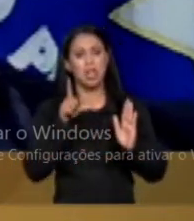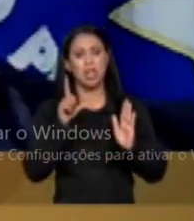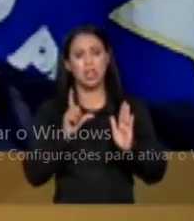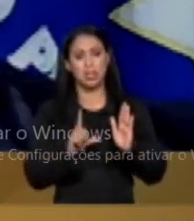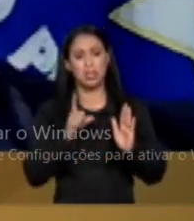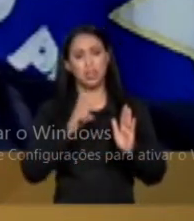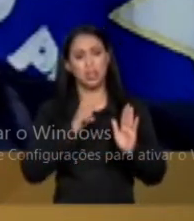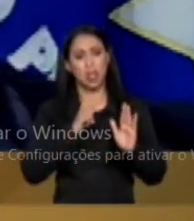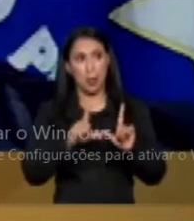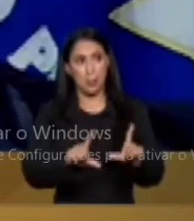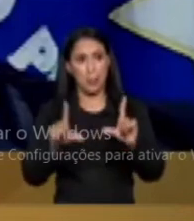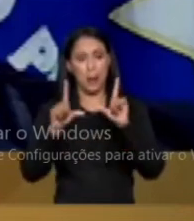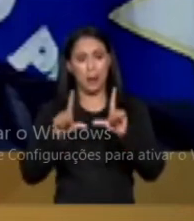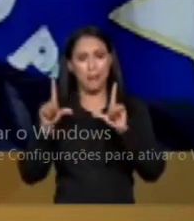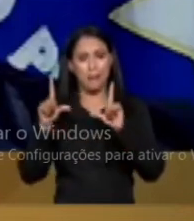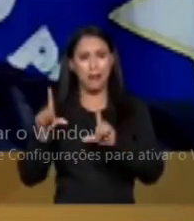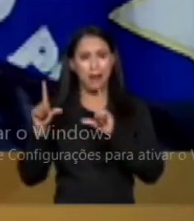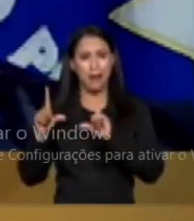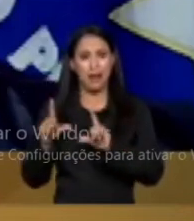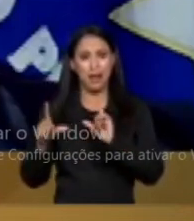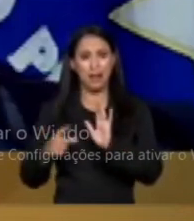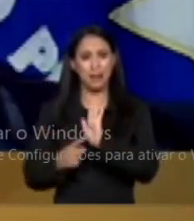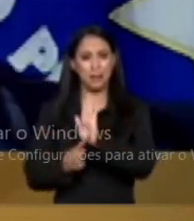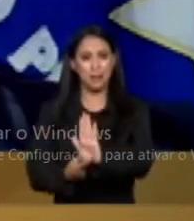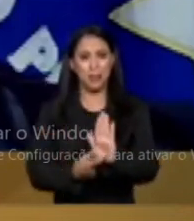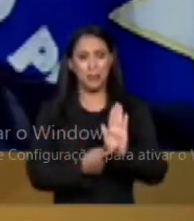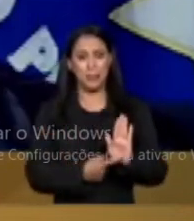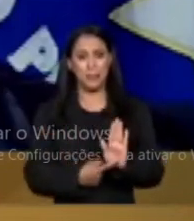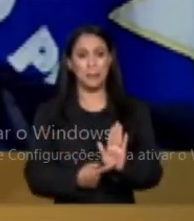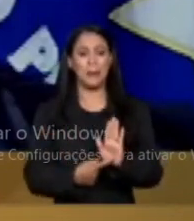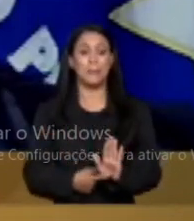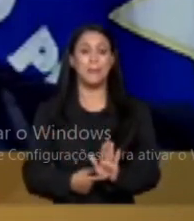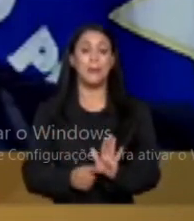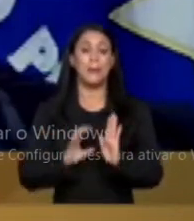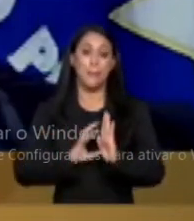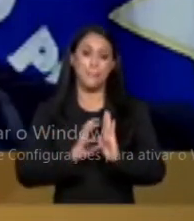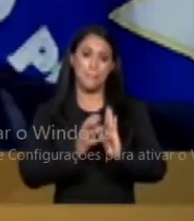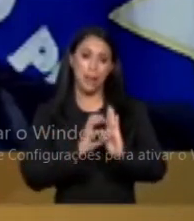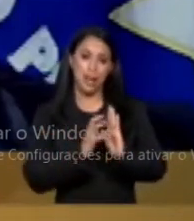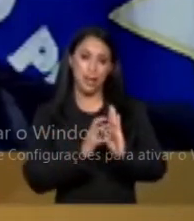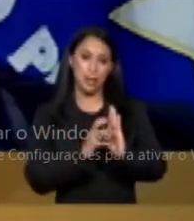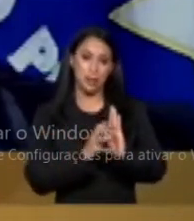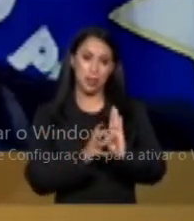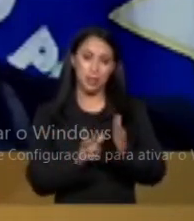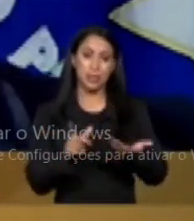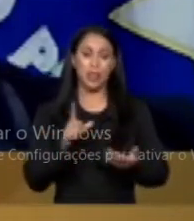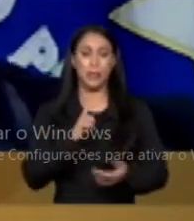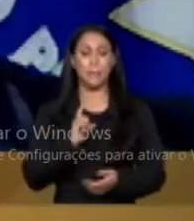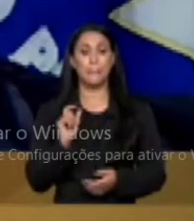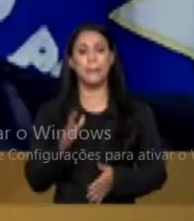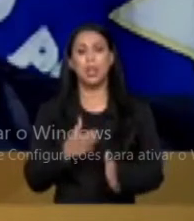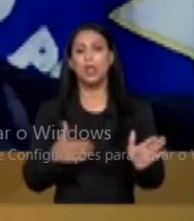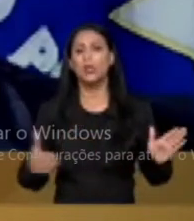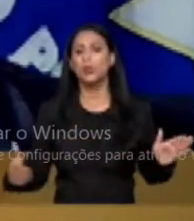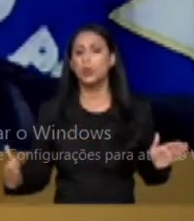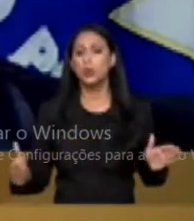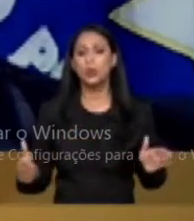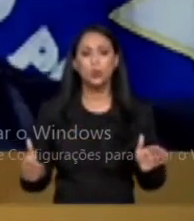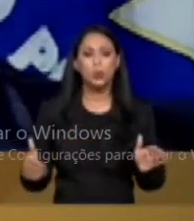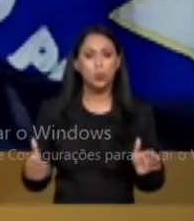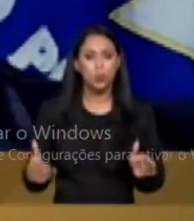partidária, da propaganda parlamentar, hoje revogada, assim como a partidária, todo